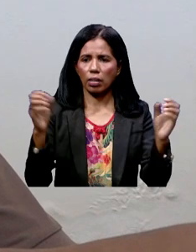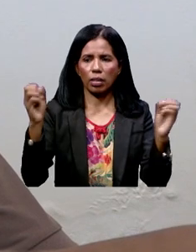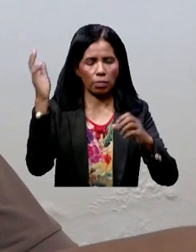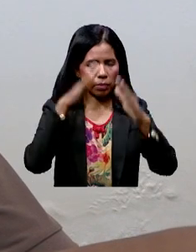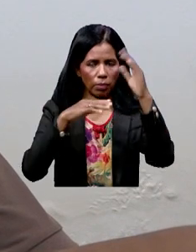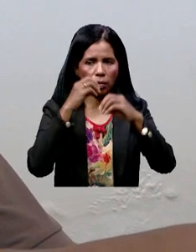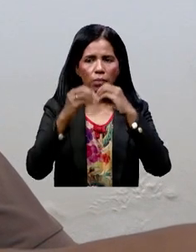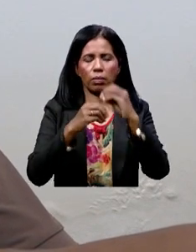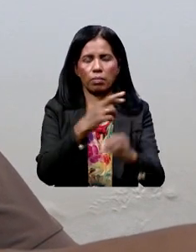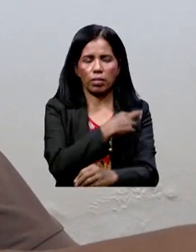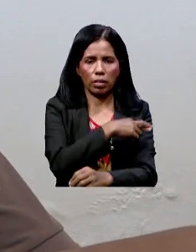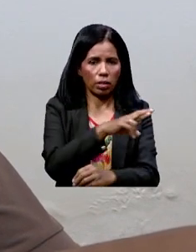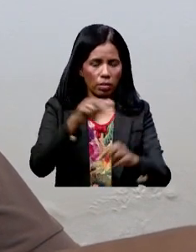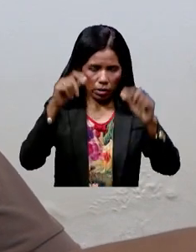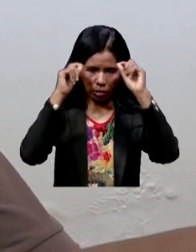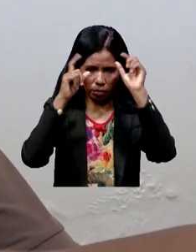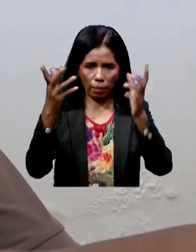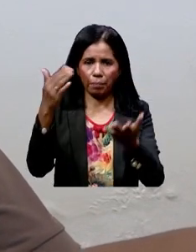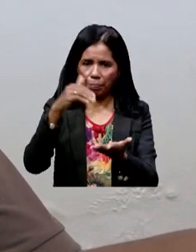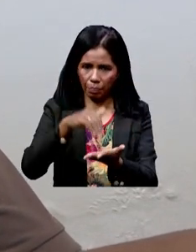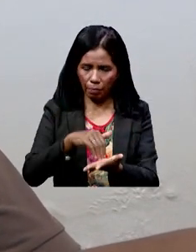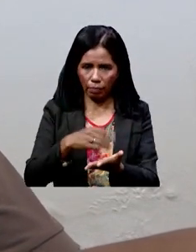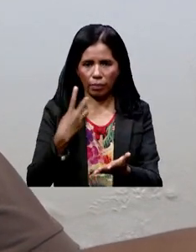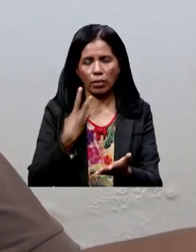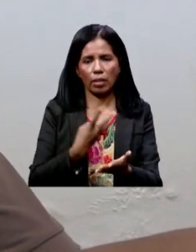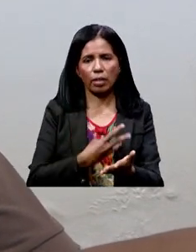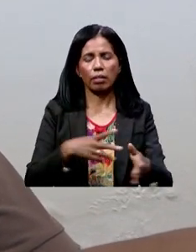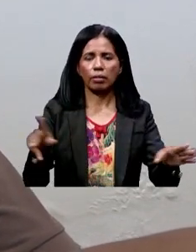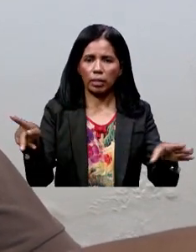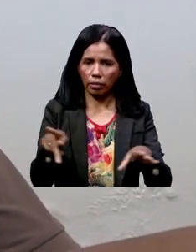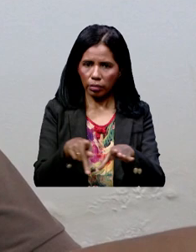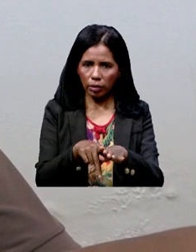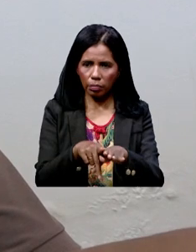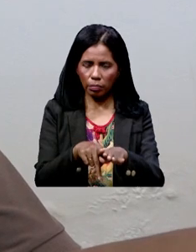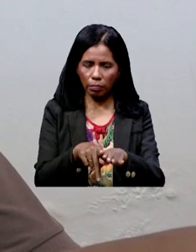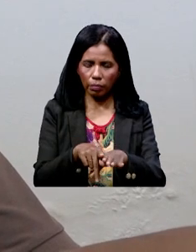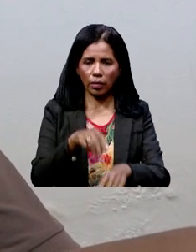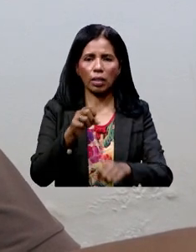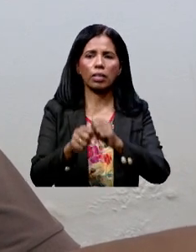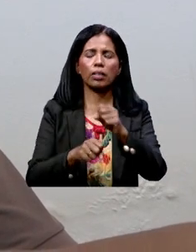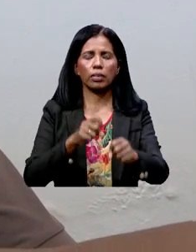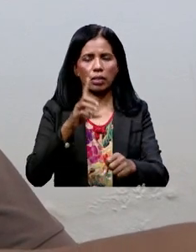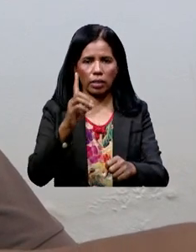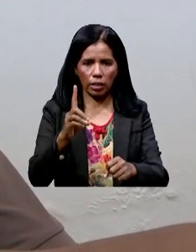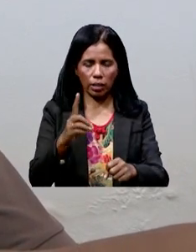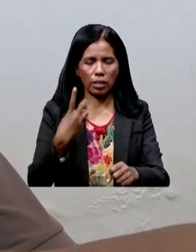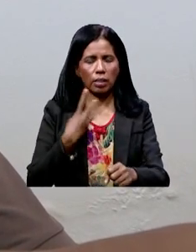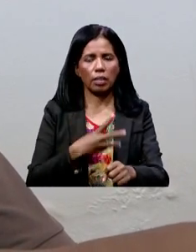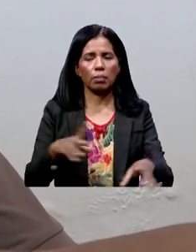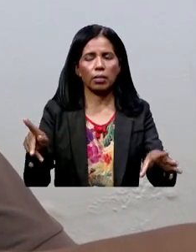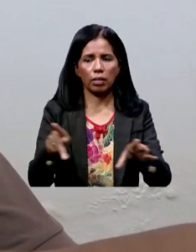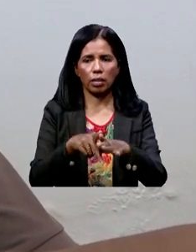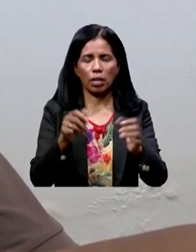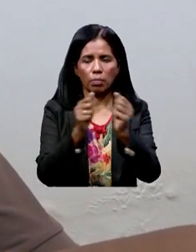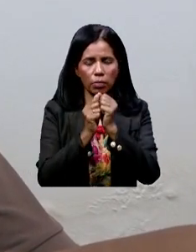ba religion iya Timor nebe dalai datang itanini presensa iya sosiedade itanini presensa hamutuk